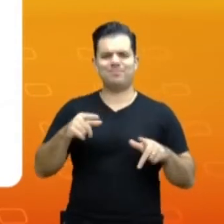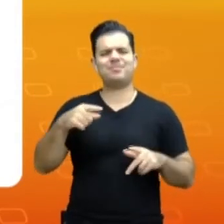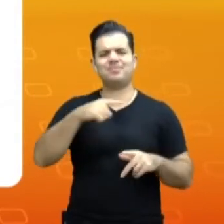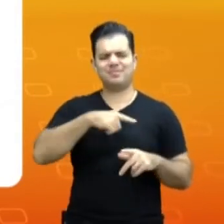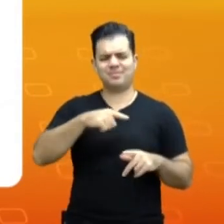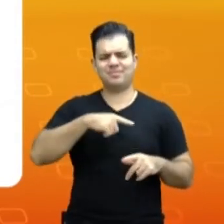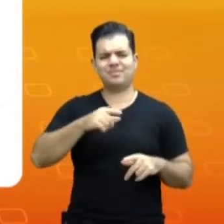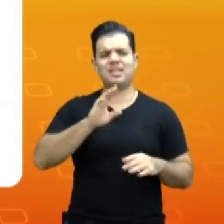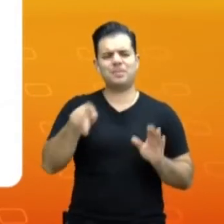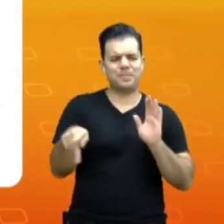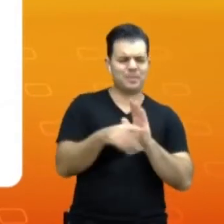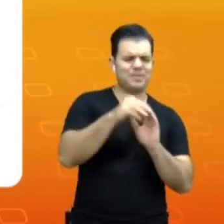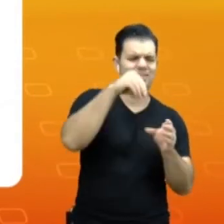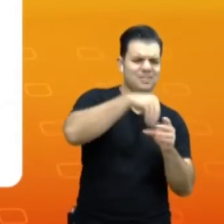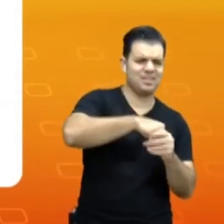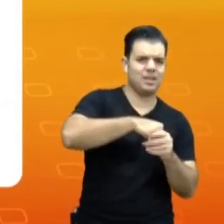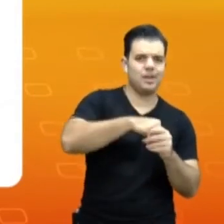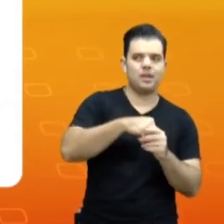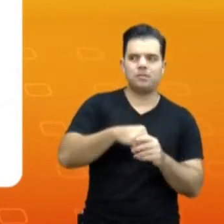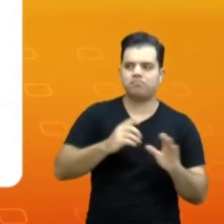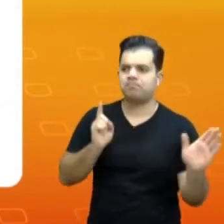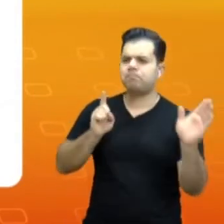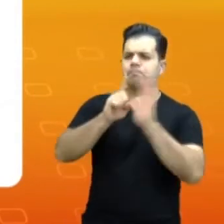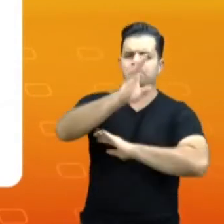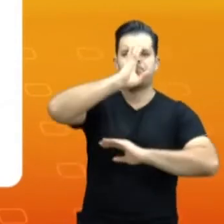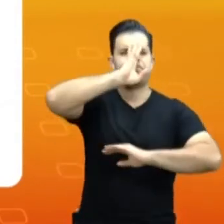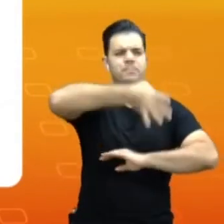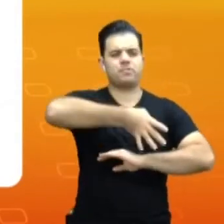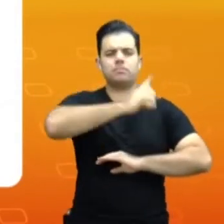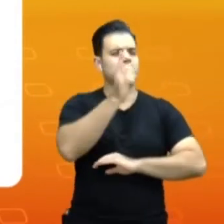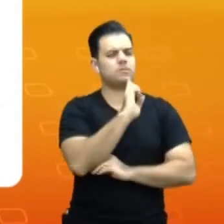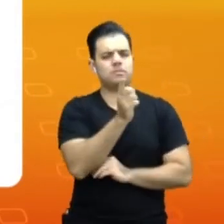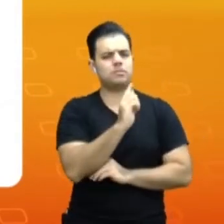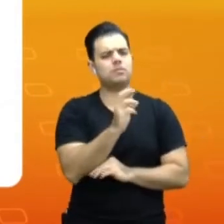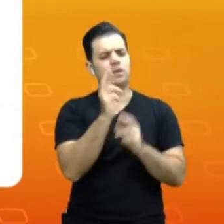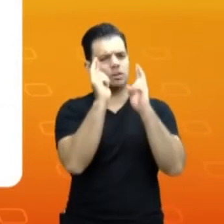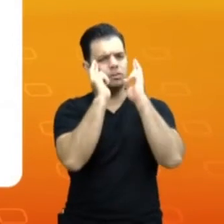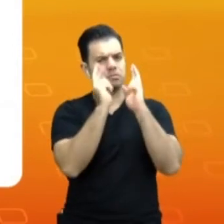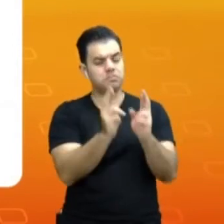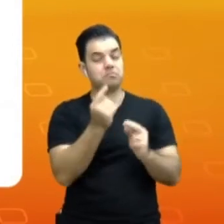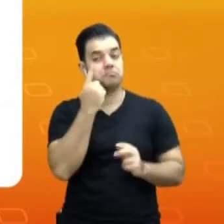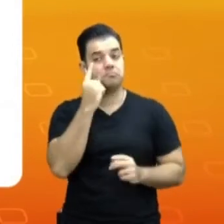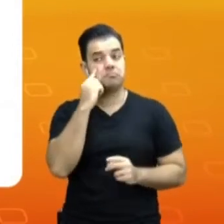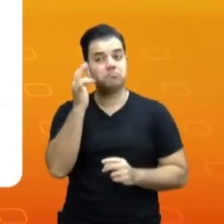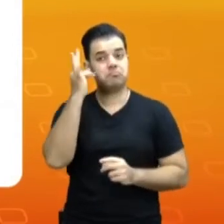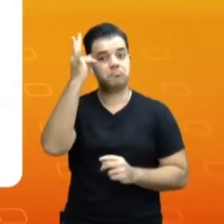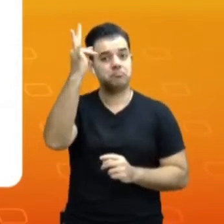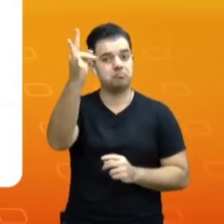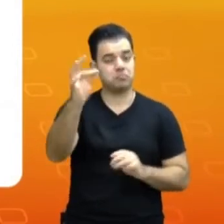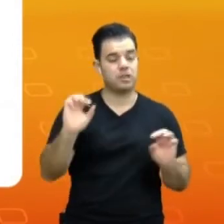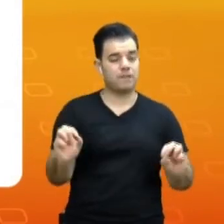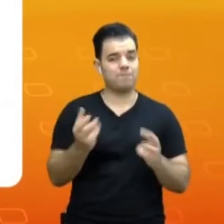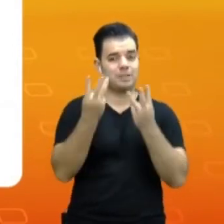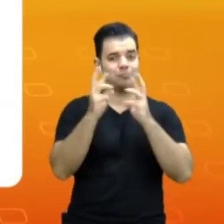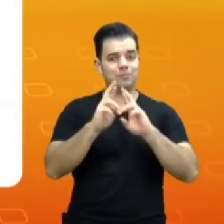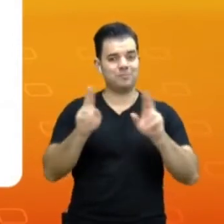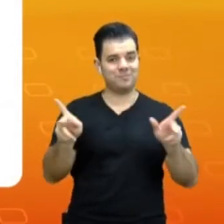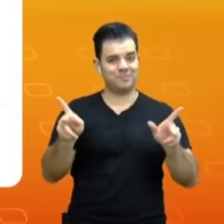que ninguém podia questionar, né? Vamos ver num próximo evento.